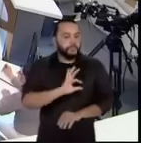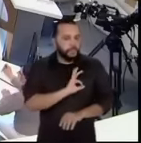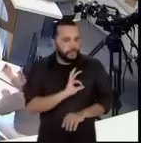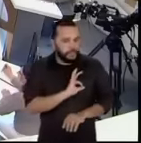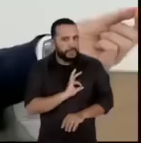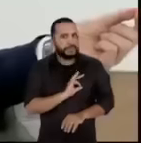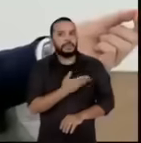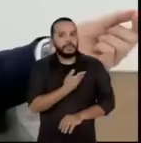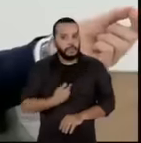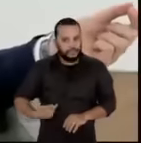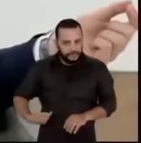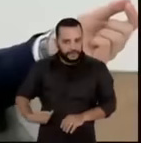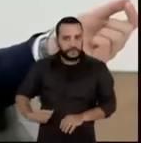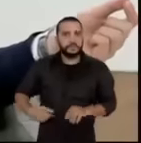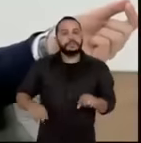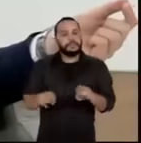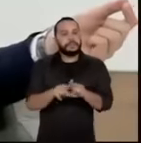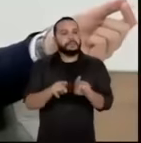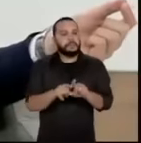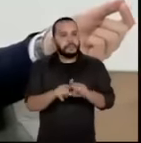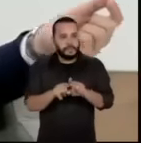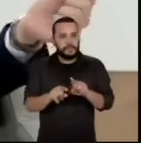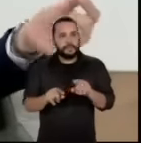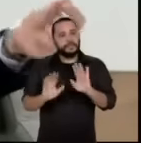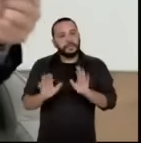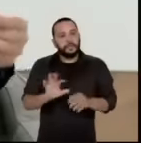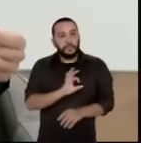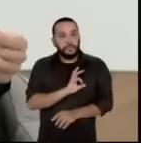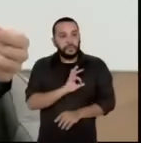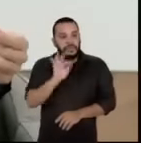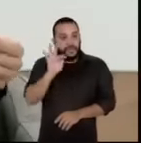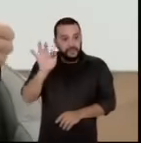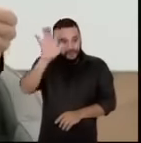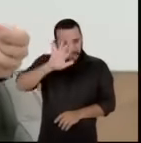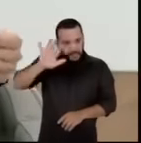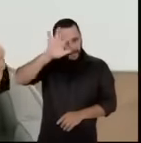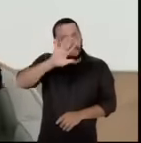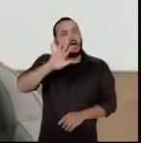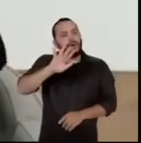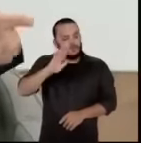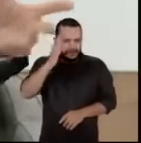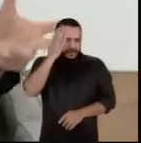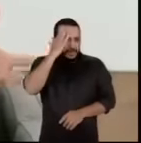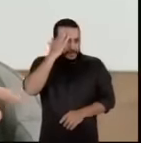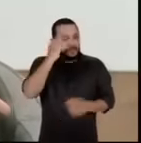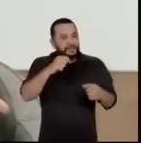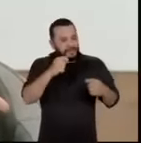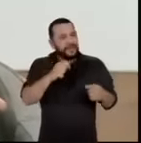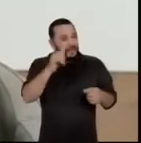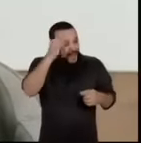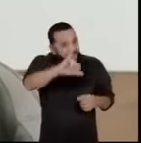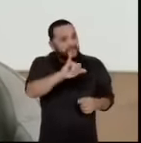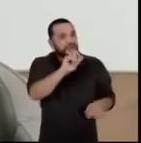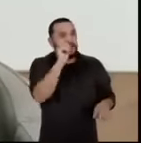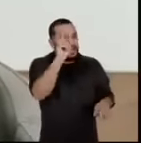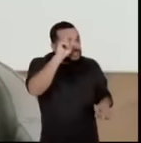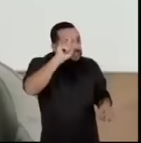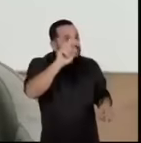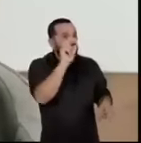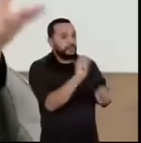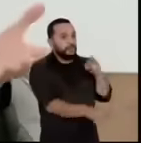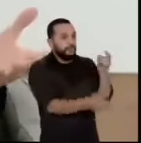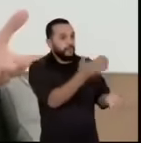também à Força Nacional, informando que havia essa possibilidade para que tomasse alguma medida preventiva. O fato é